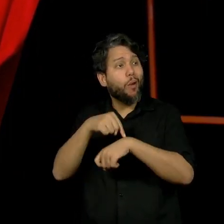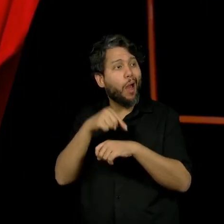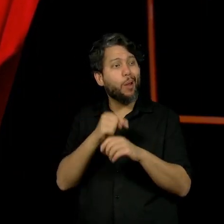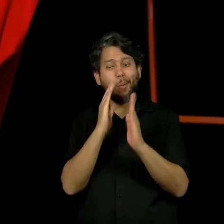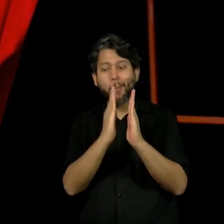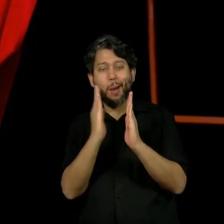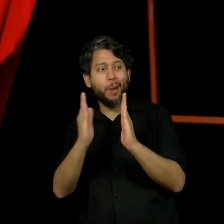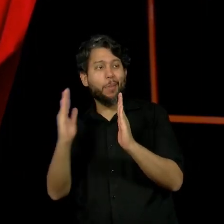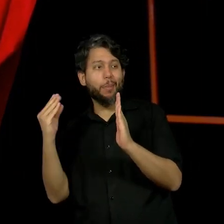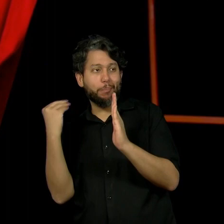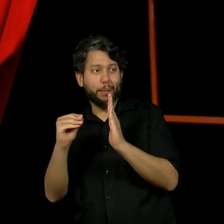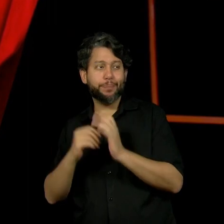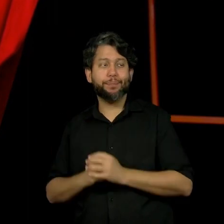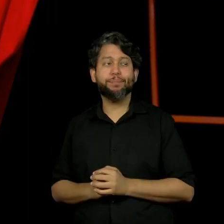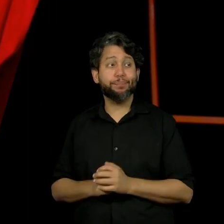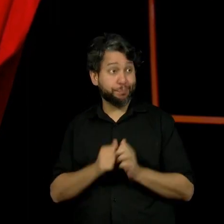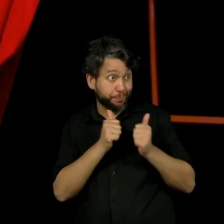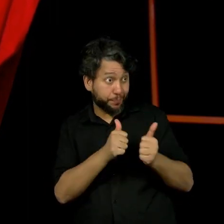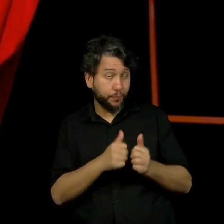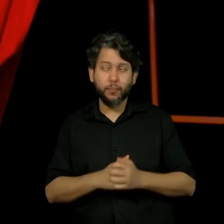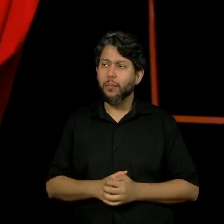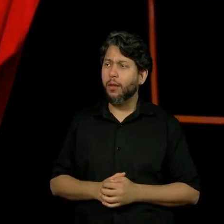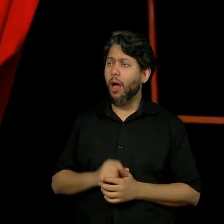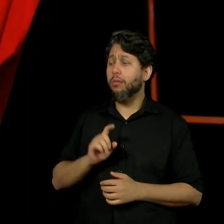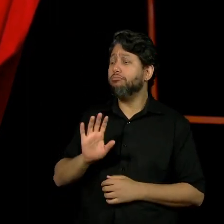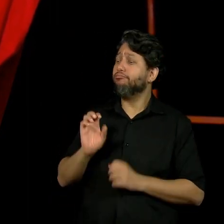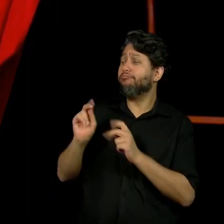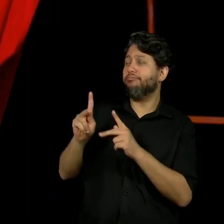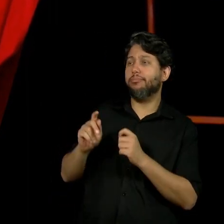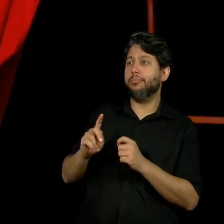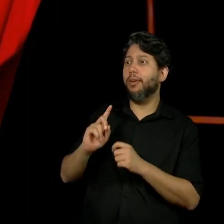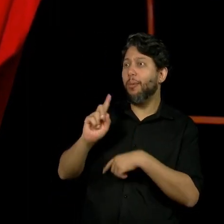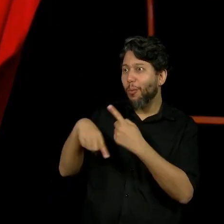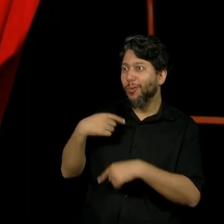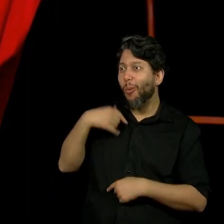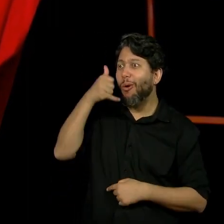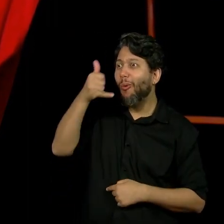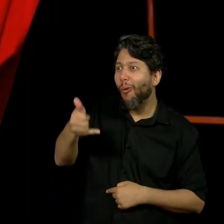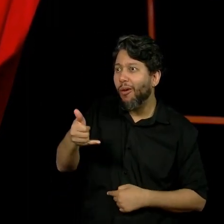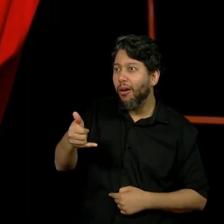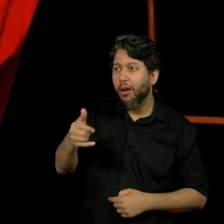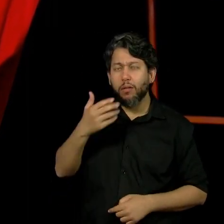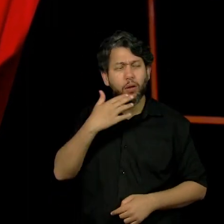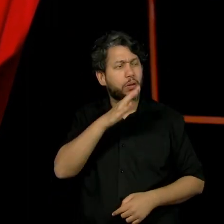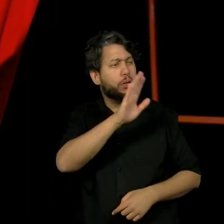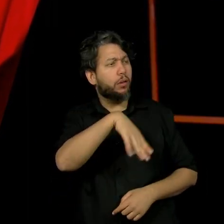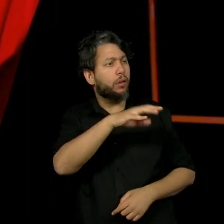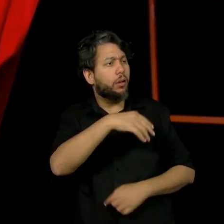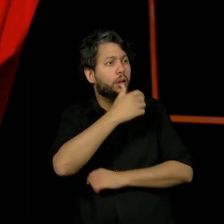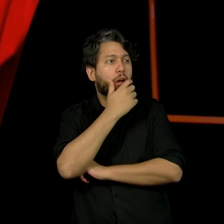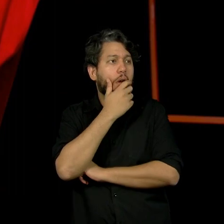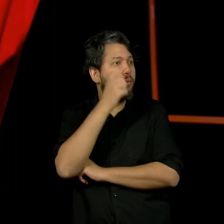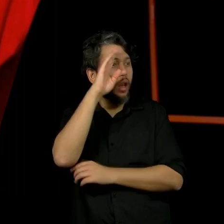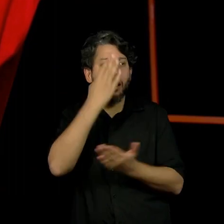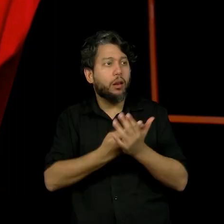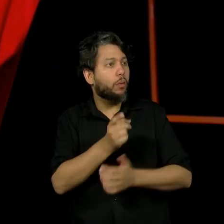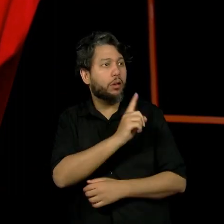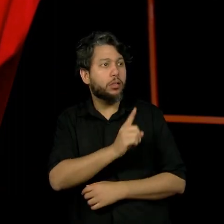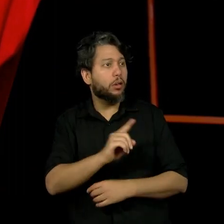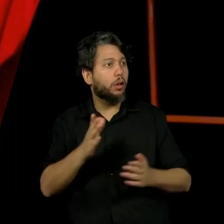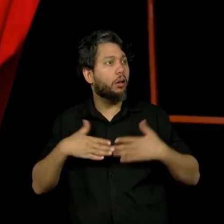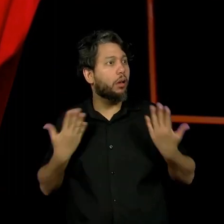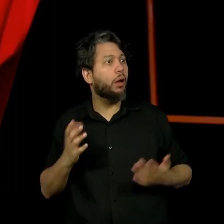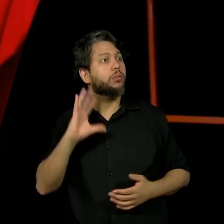Na semana seguinte eu ligo para ele, ele fala, olha, aconteceu uma coisa incrível, que difícil de acontecer, rara, muito